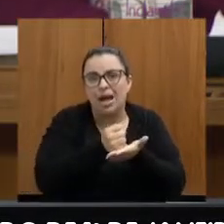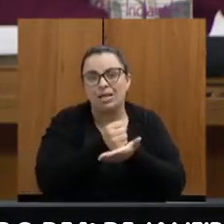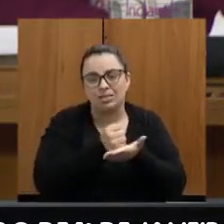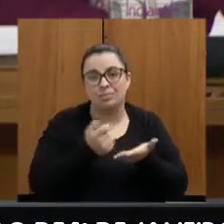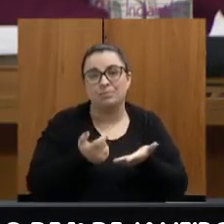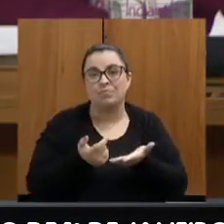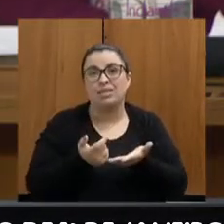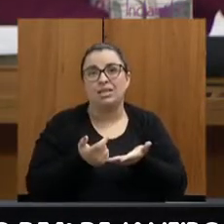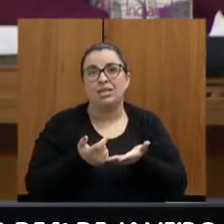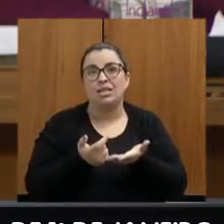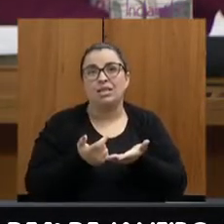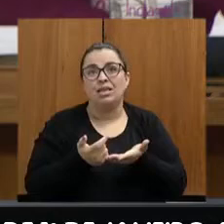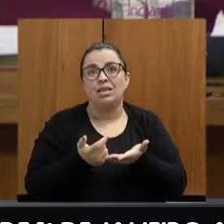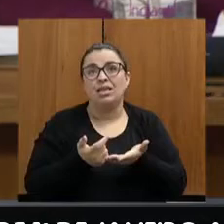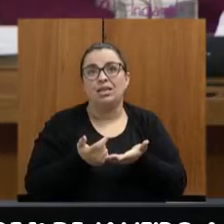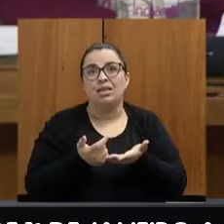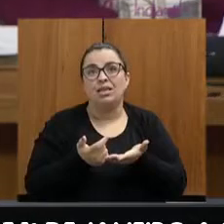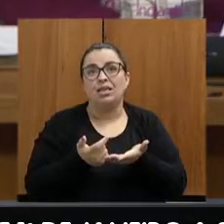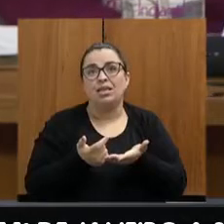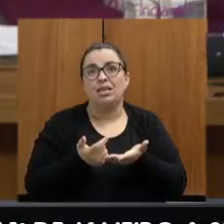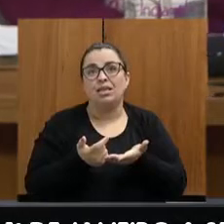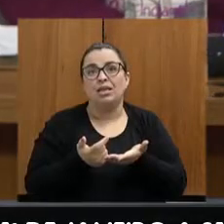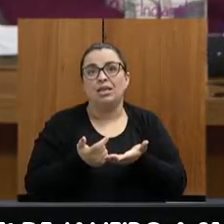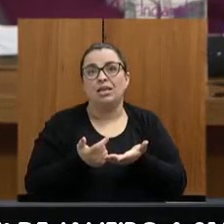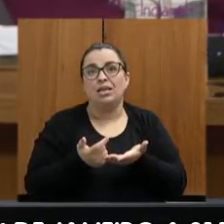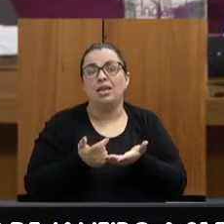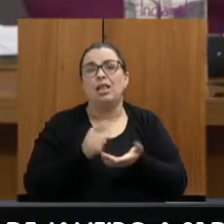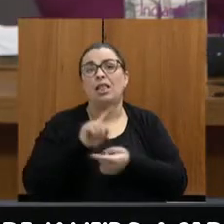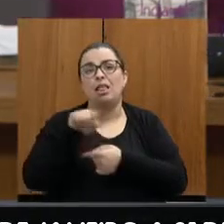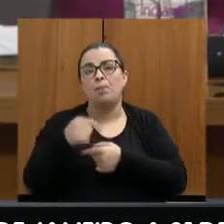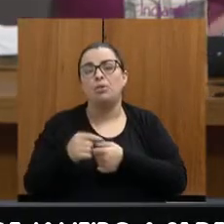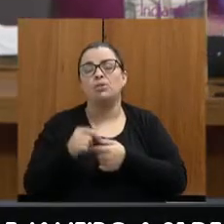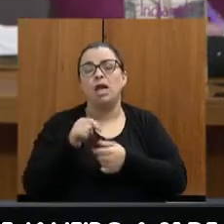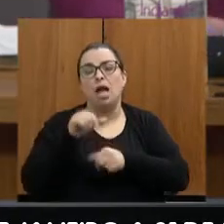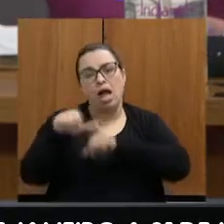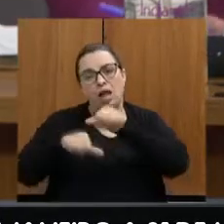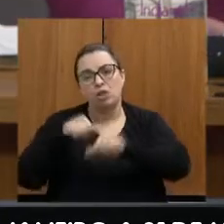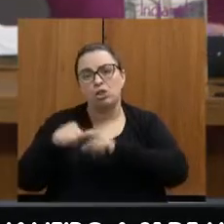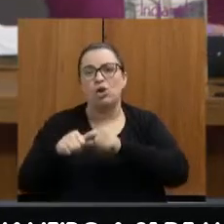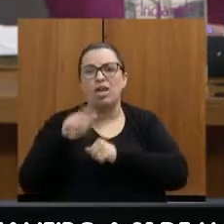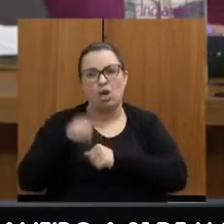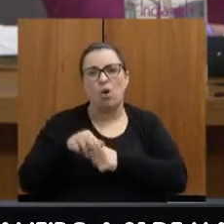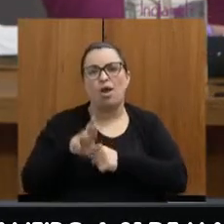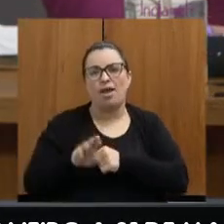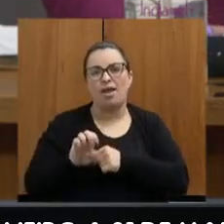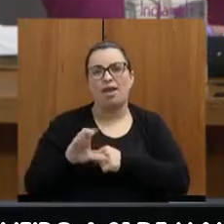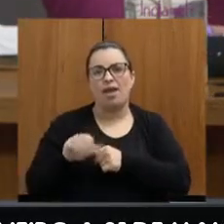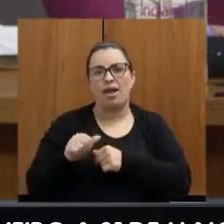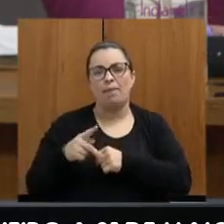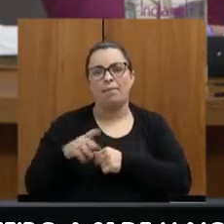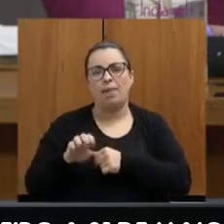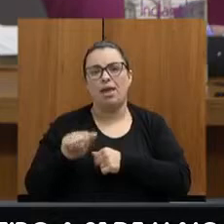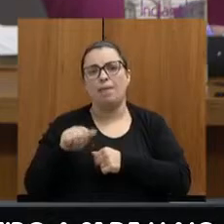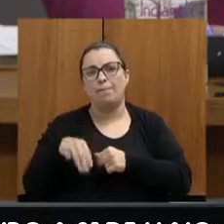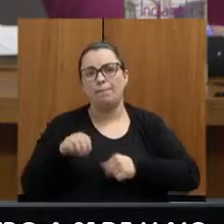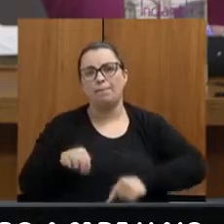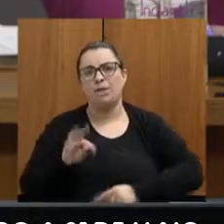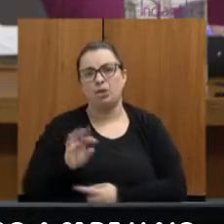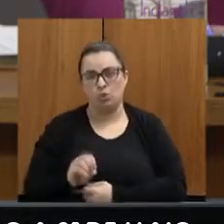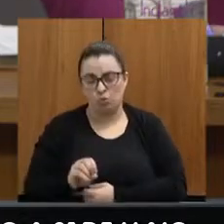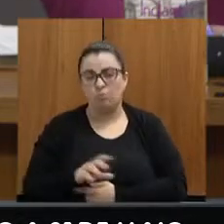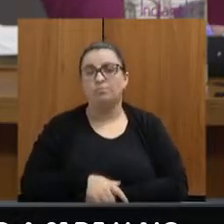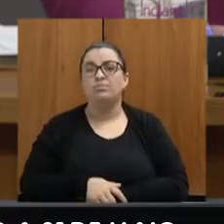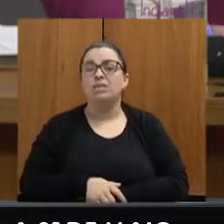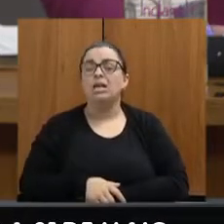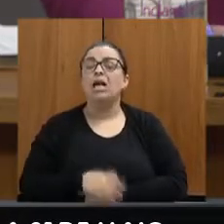e ato contínuo você vem com a troca recapeamento né O que tenho como Eu mencionei aqui por vezes